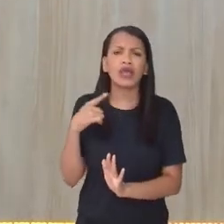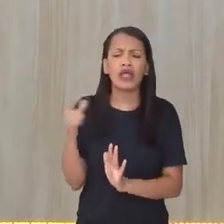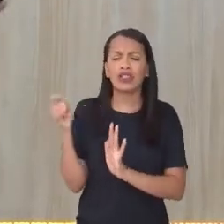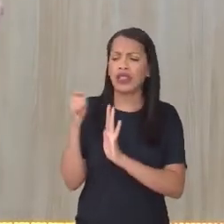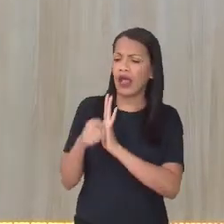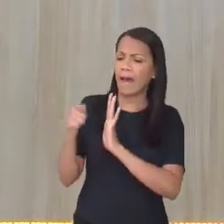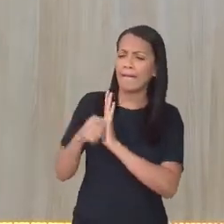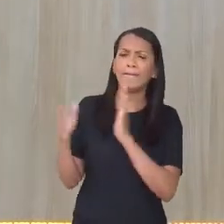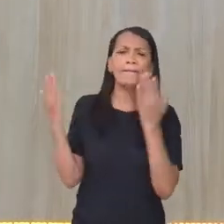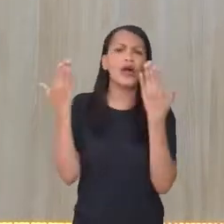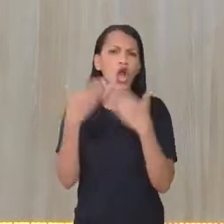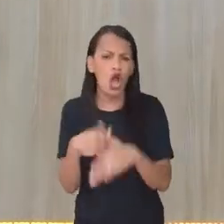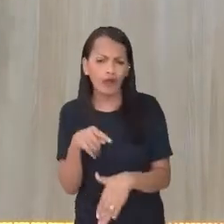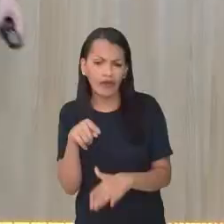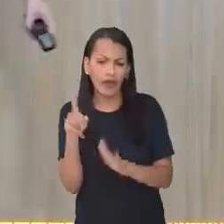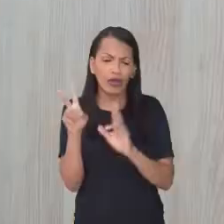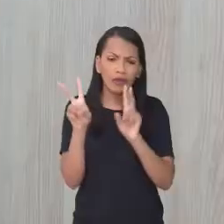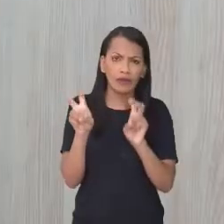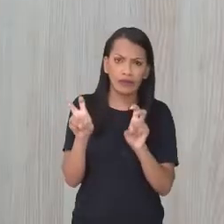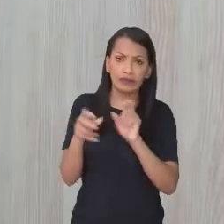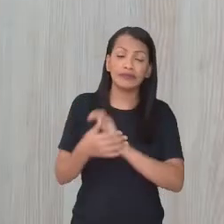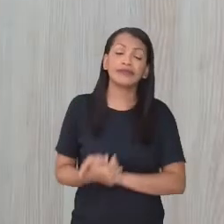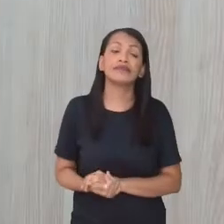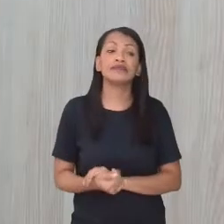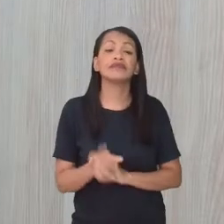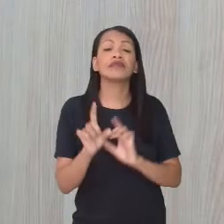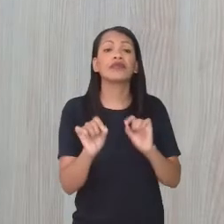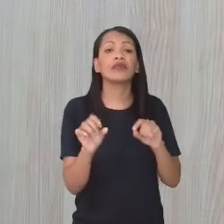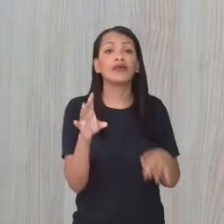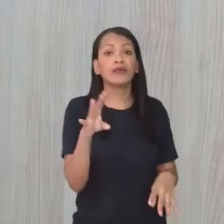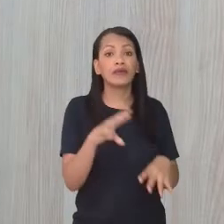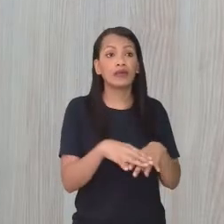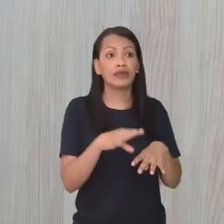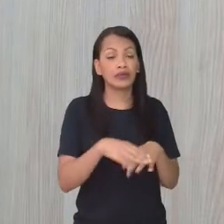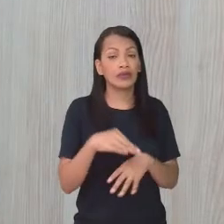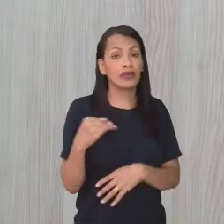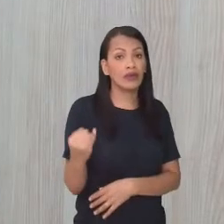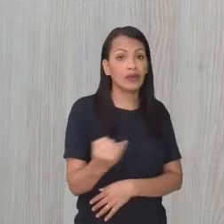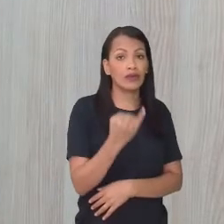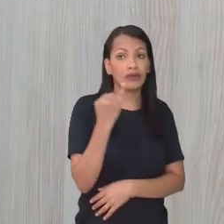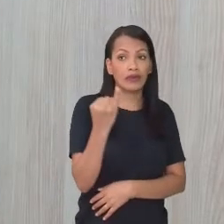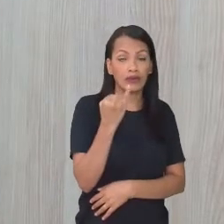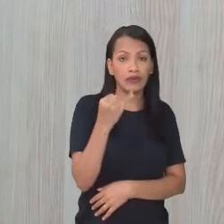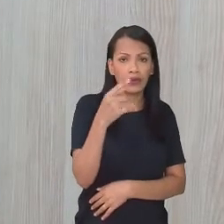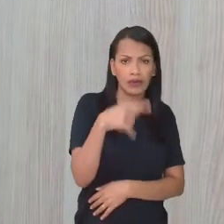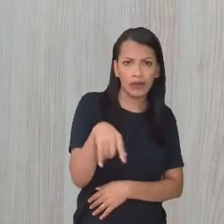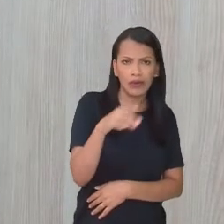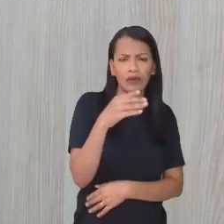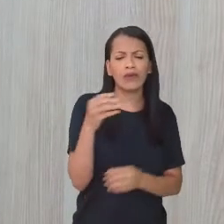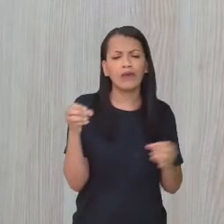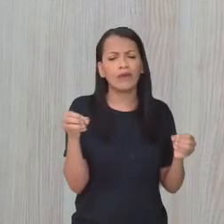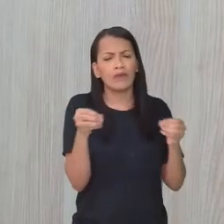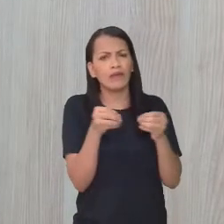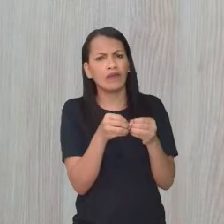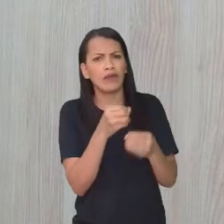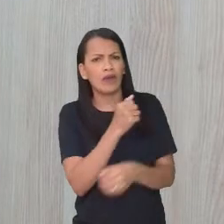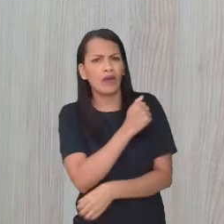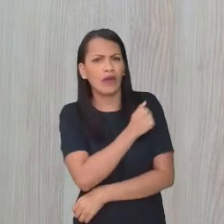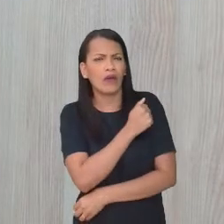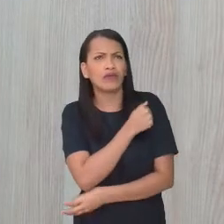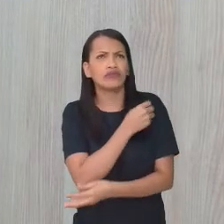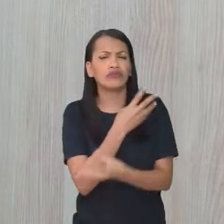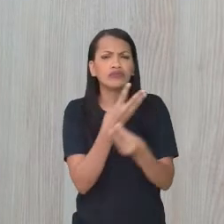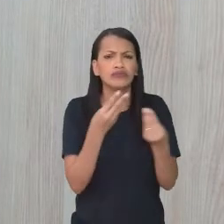aí, professora? A contextualização da matemática é muito importante para que ela se aproxime do aluno, para